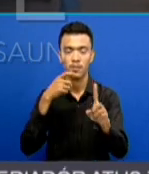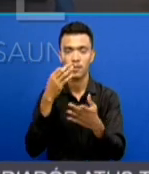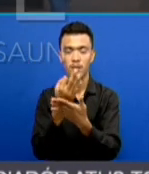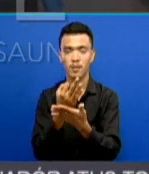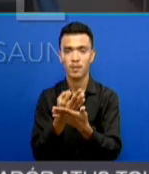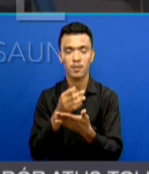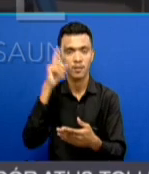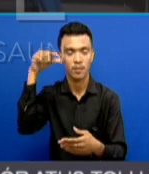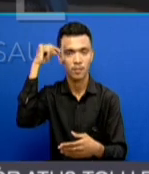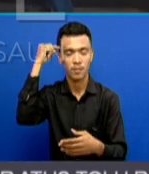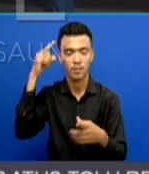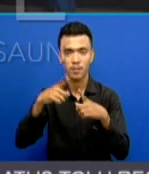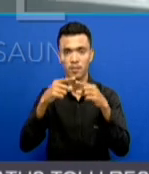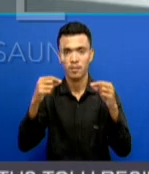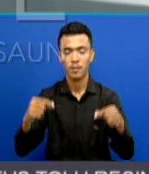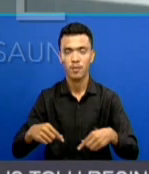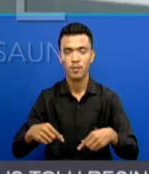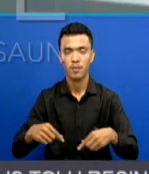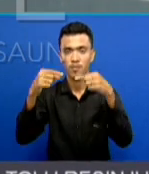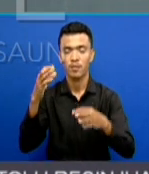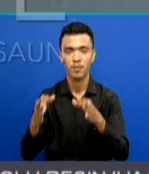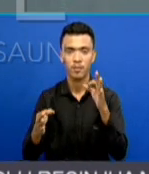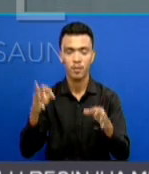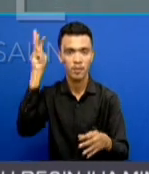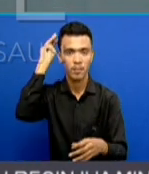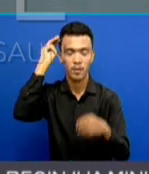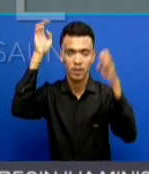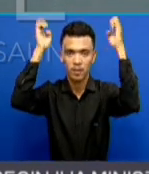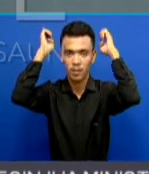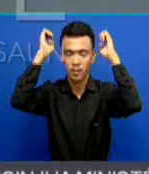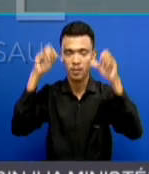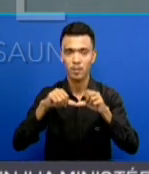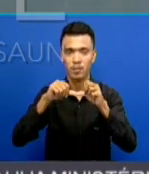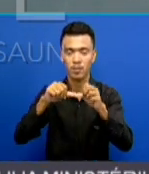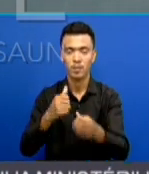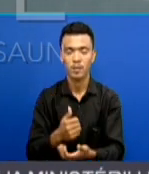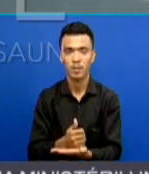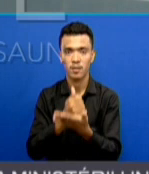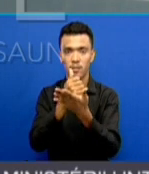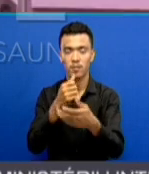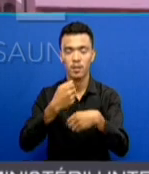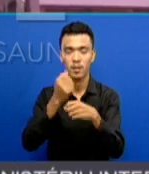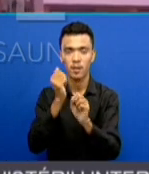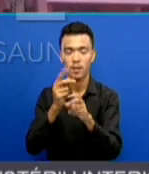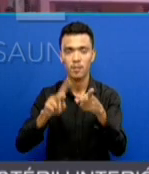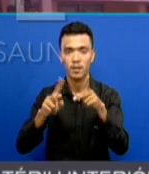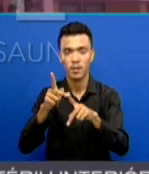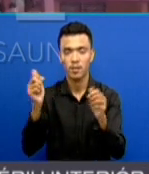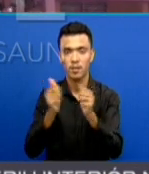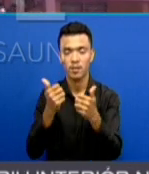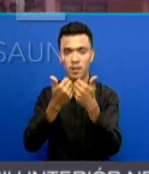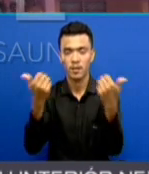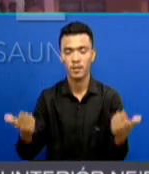de governo Japão não oferece. Além de Ministério da Educação continua esforço, halo parceiro ou agência